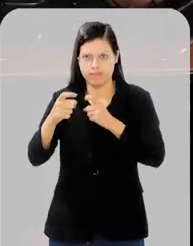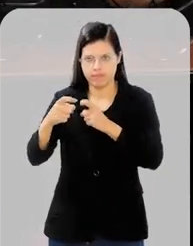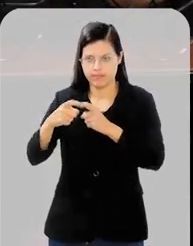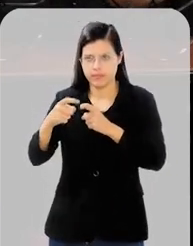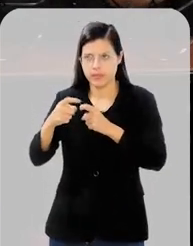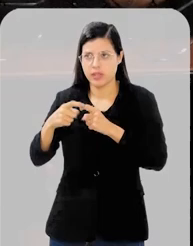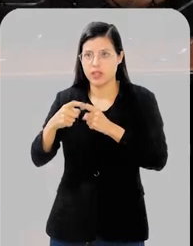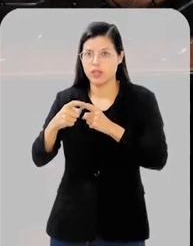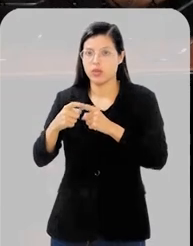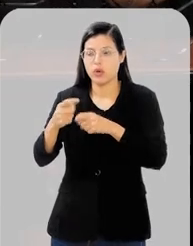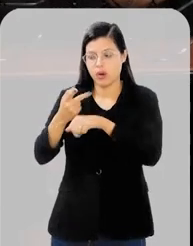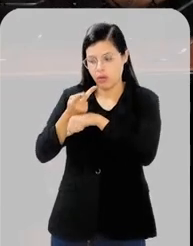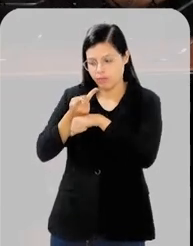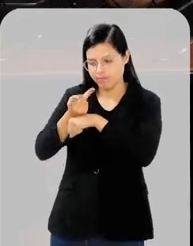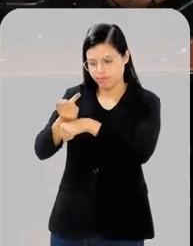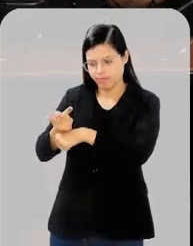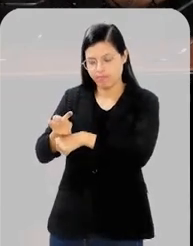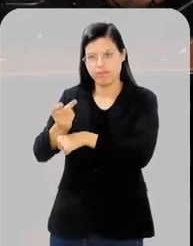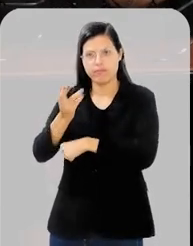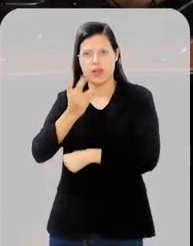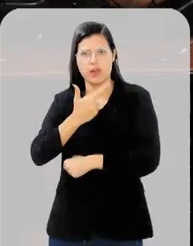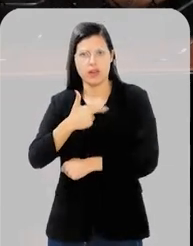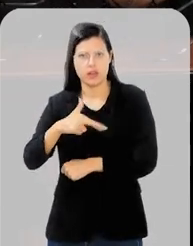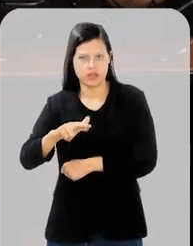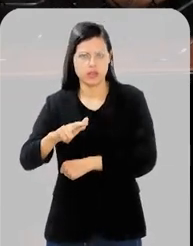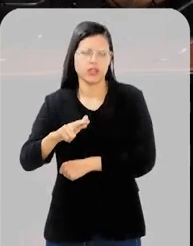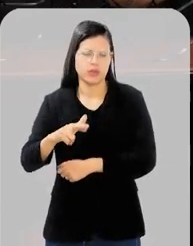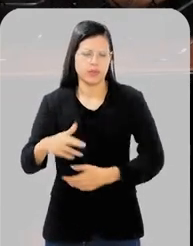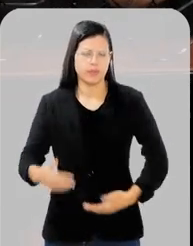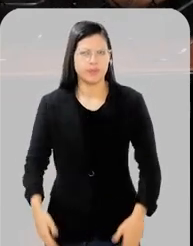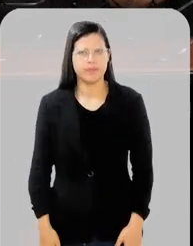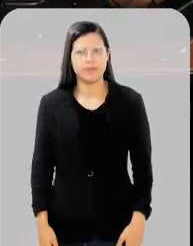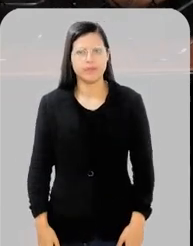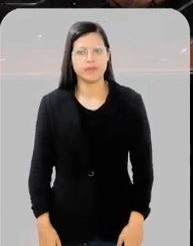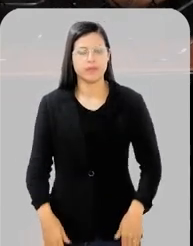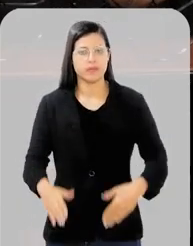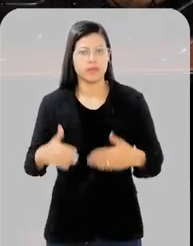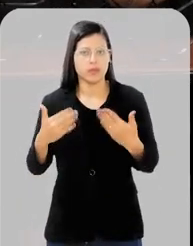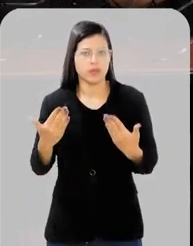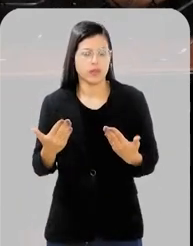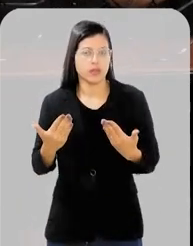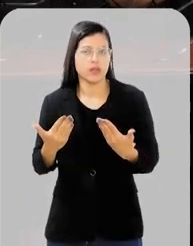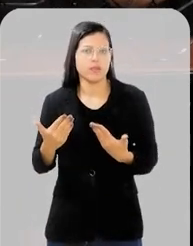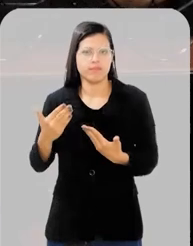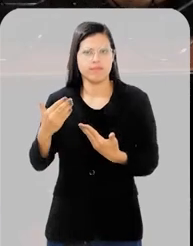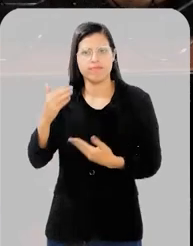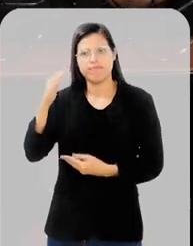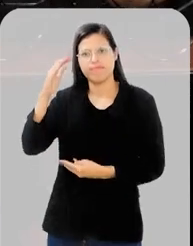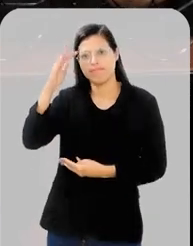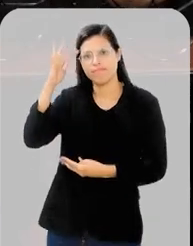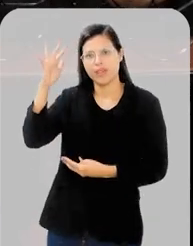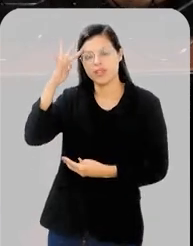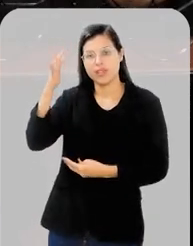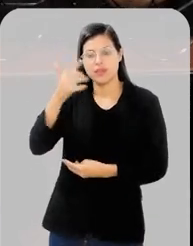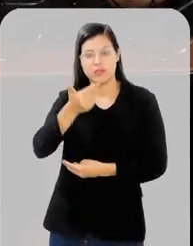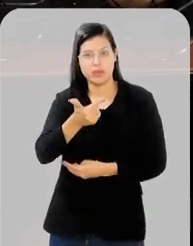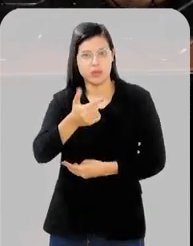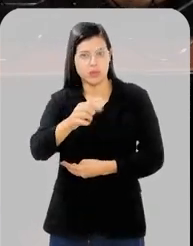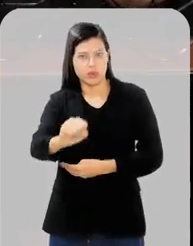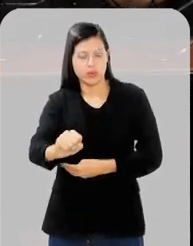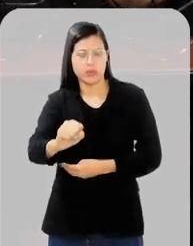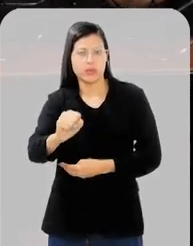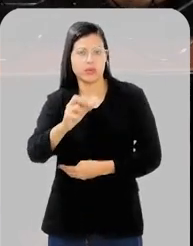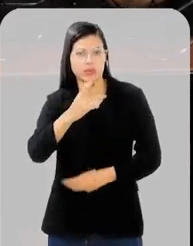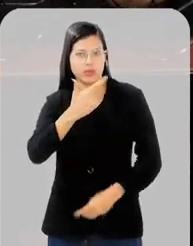médica é na religião que ela se que ela Procura então você pode imaginar que em 28